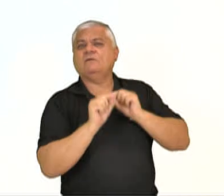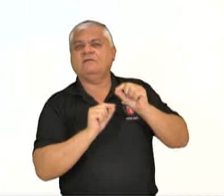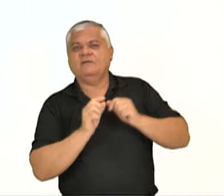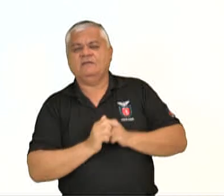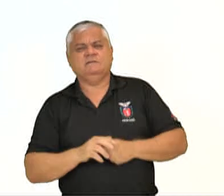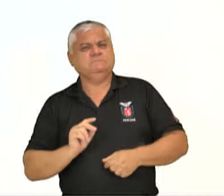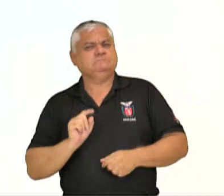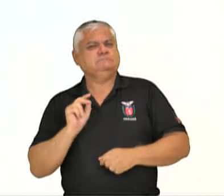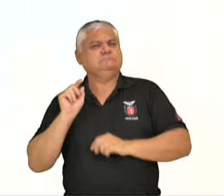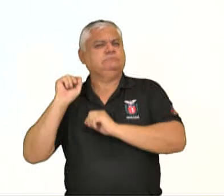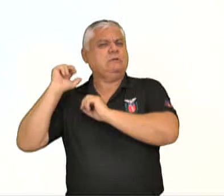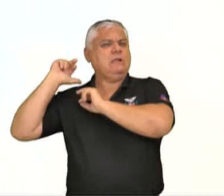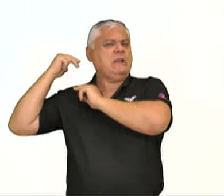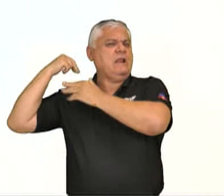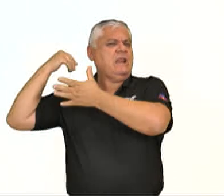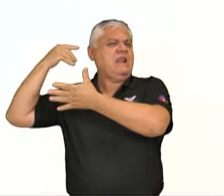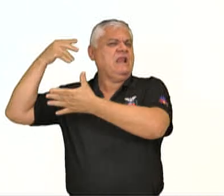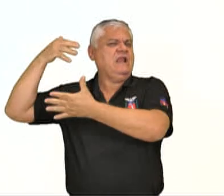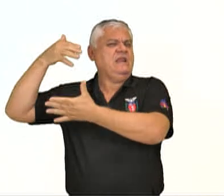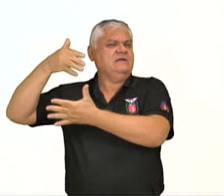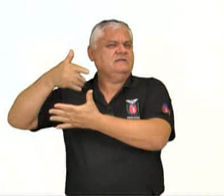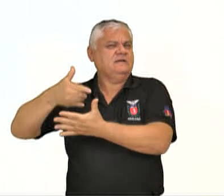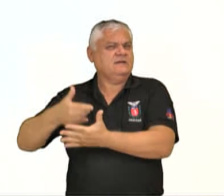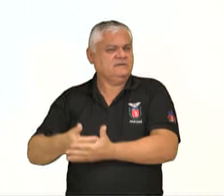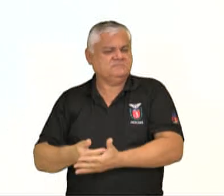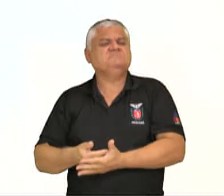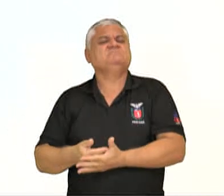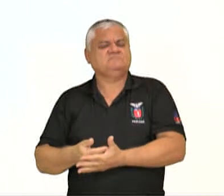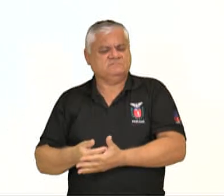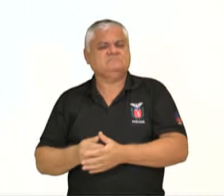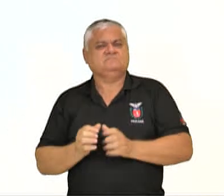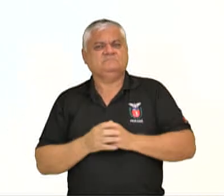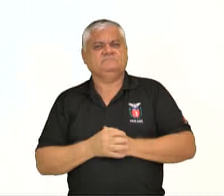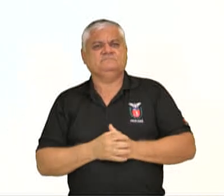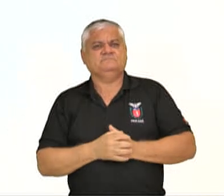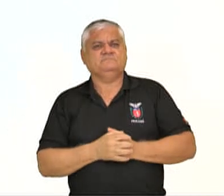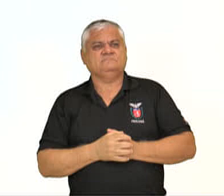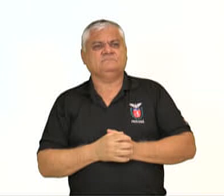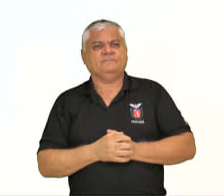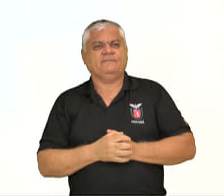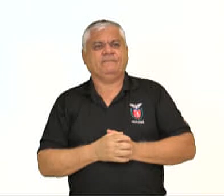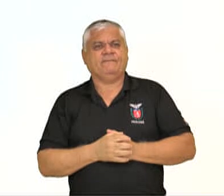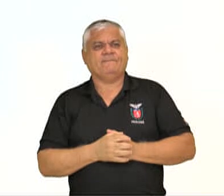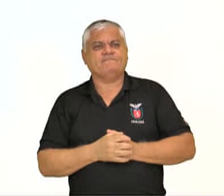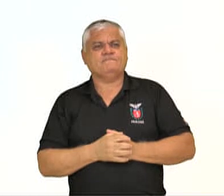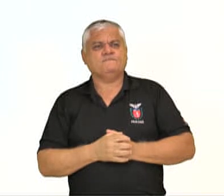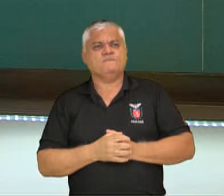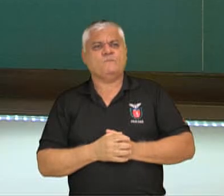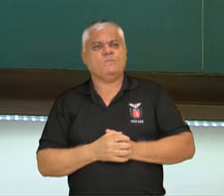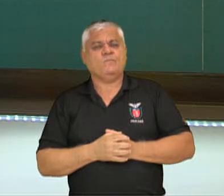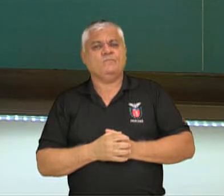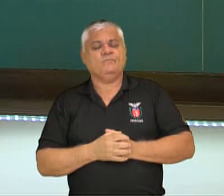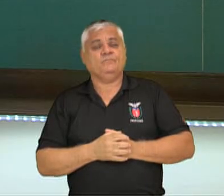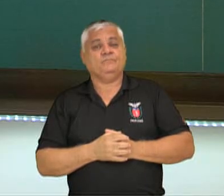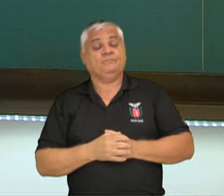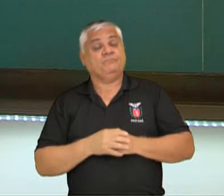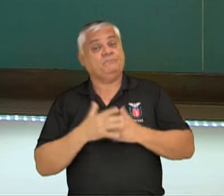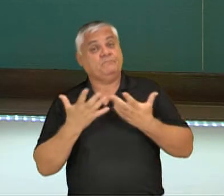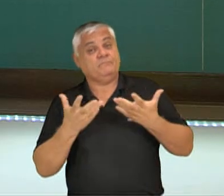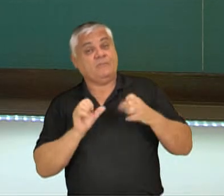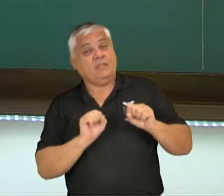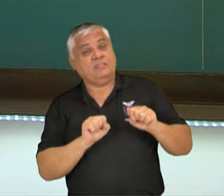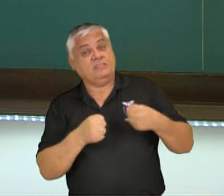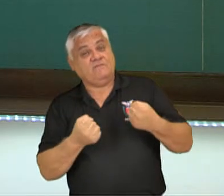ó, desde lá os nossos antepassados, tá bom? Seja para defesa ou